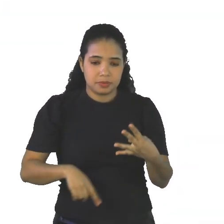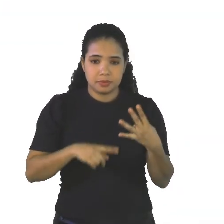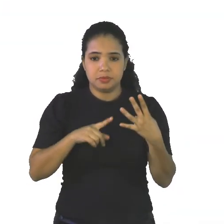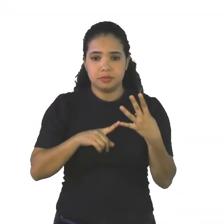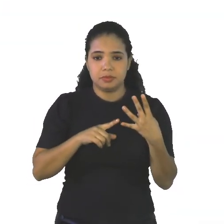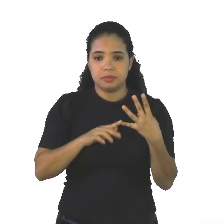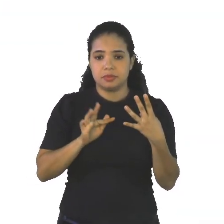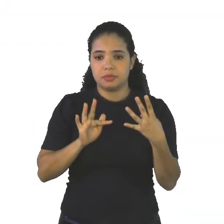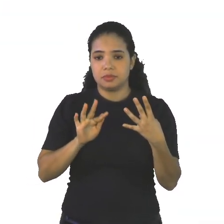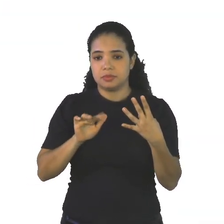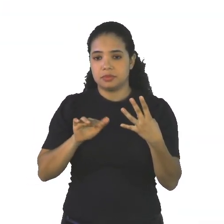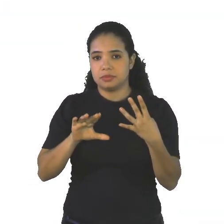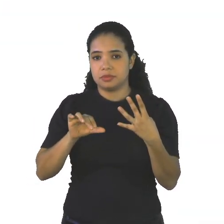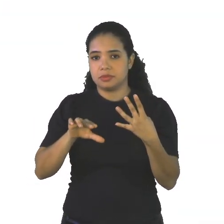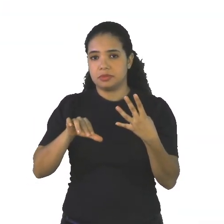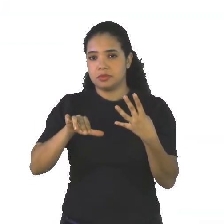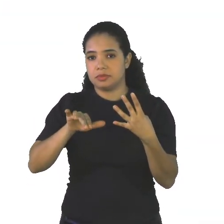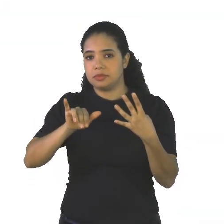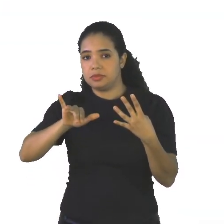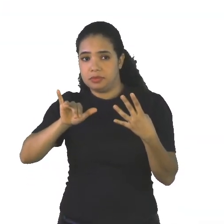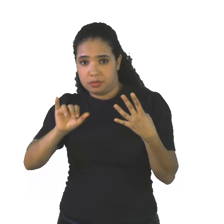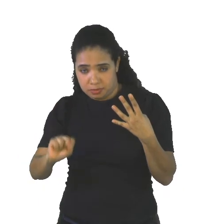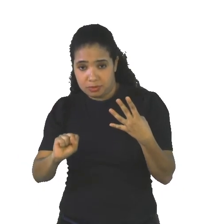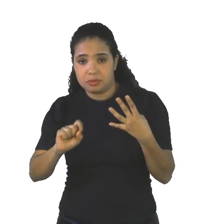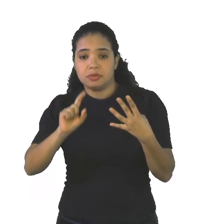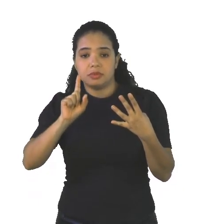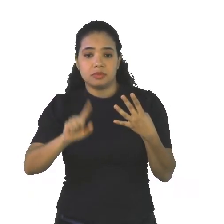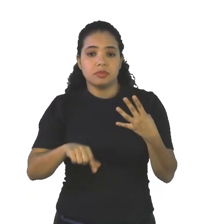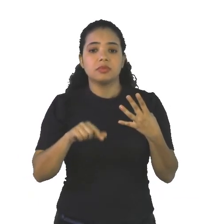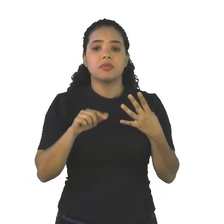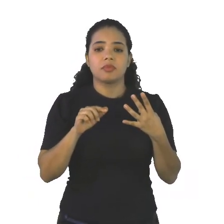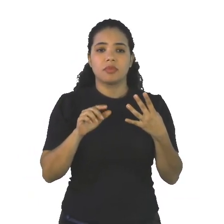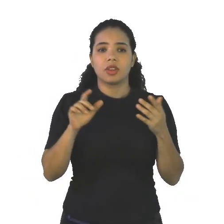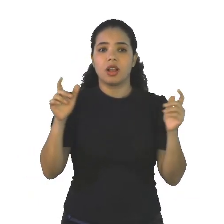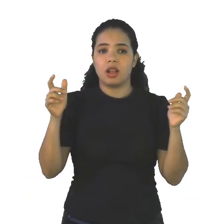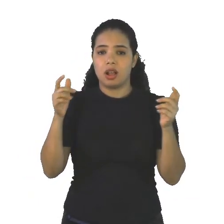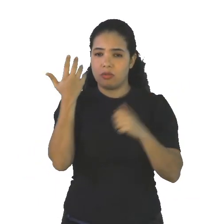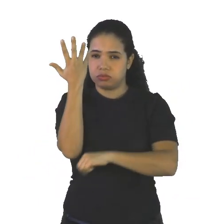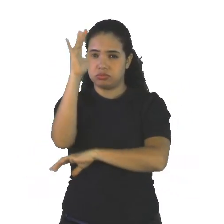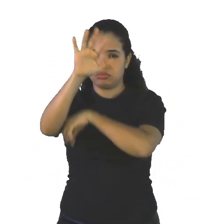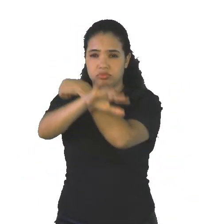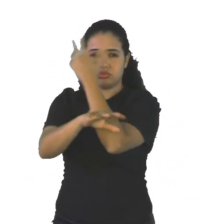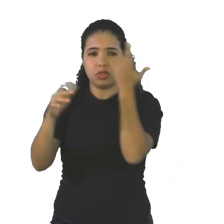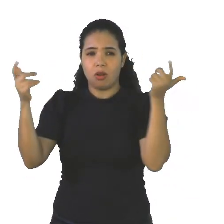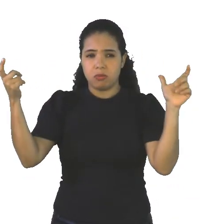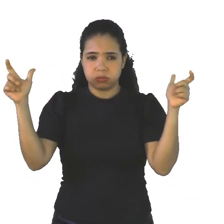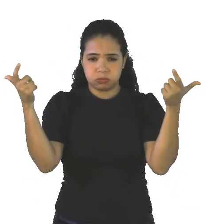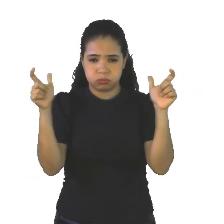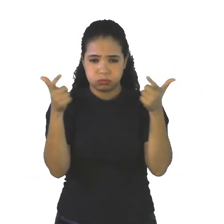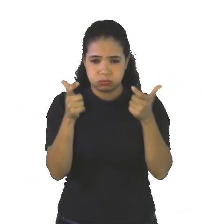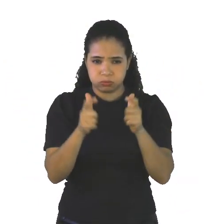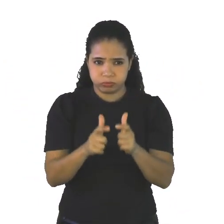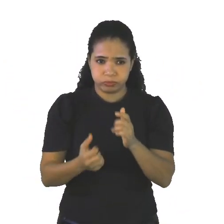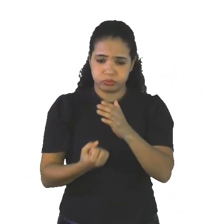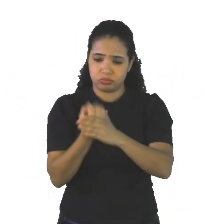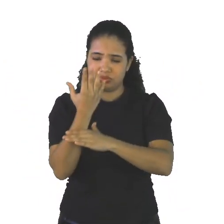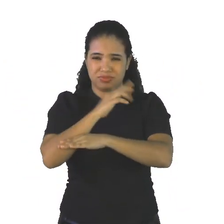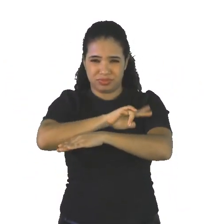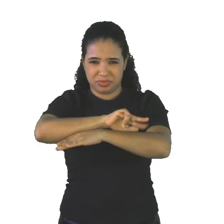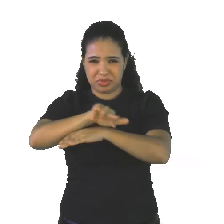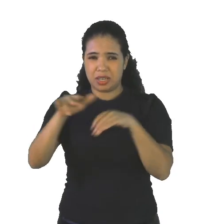funcionais. Vamos lá ver. A redução da biodiversidade leva a perdas ambientais. Isso acontece porque as espécies